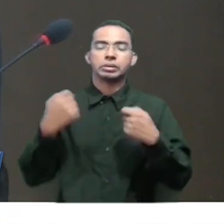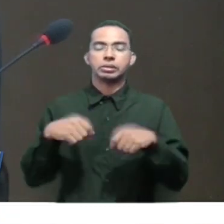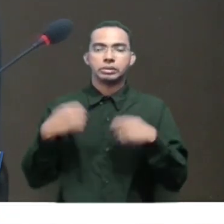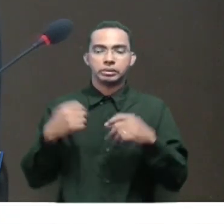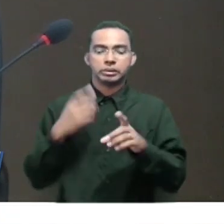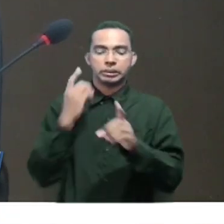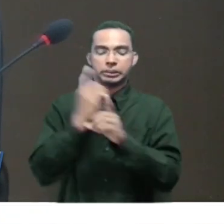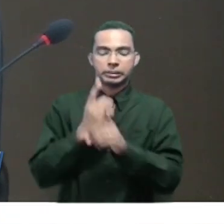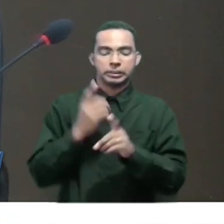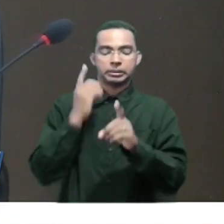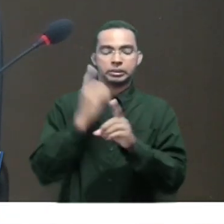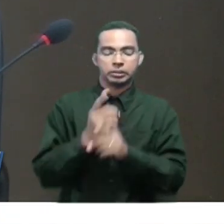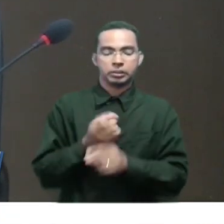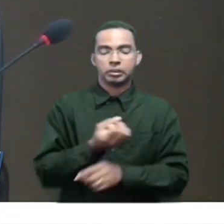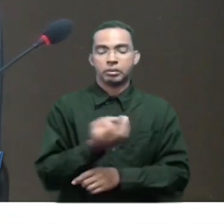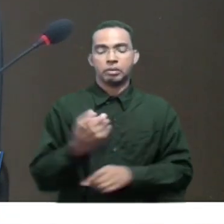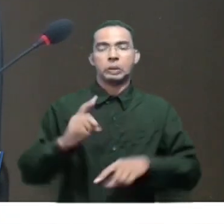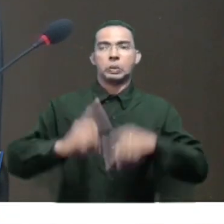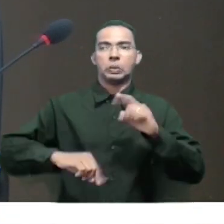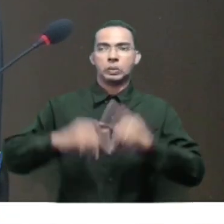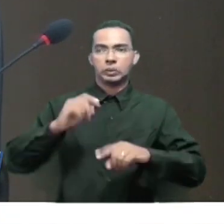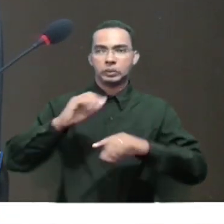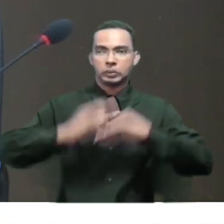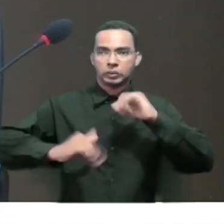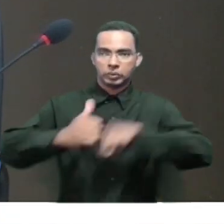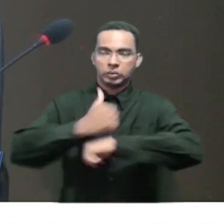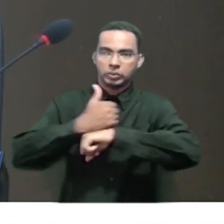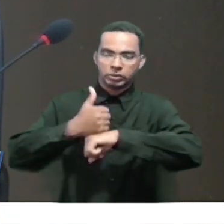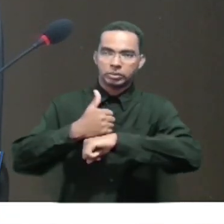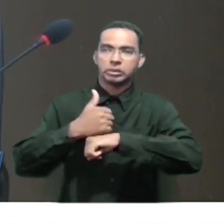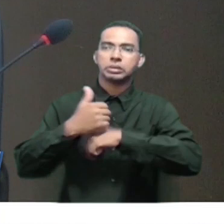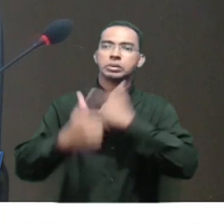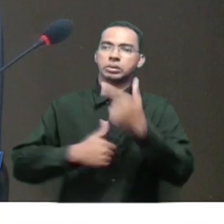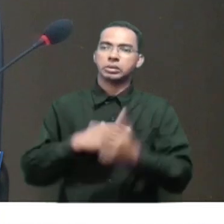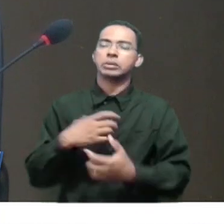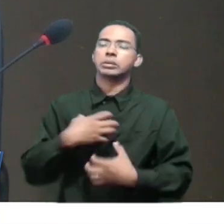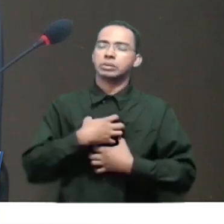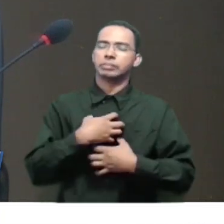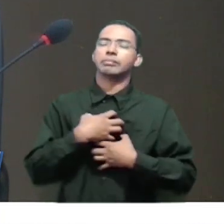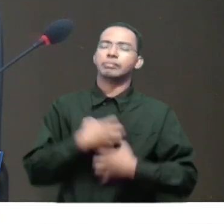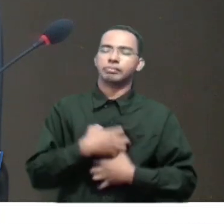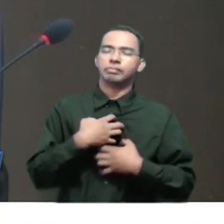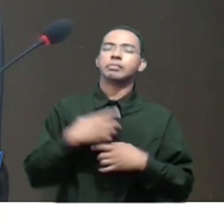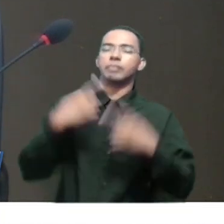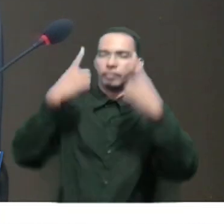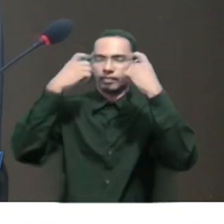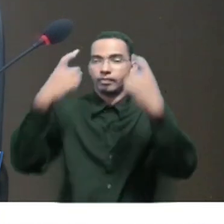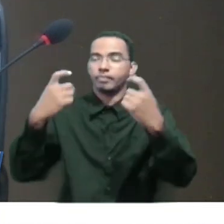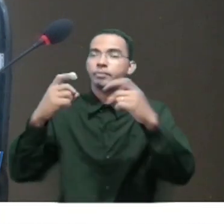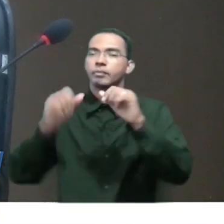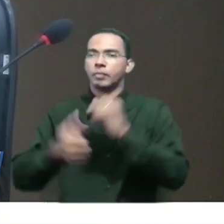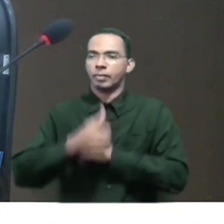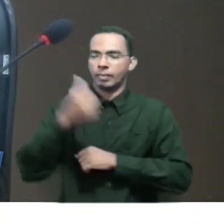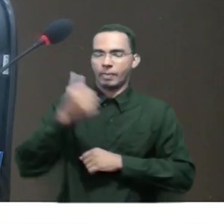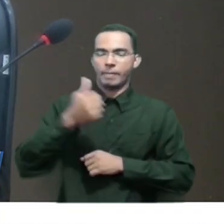entre os profissionais que trabalham ali, gera esse tipo de violência. Então, primeira coisa,